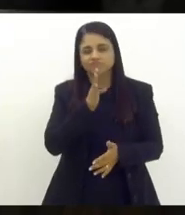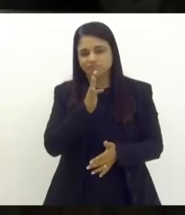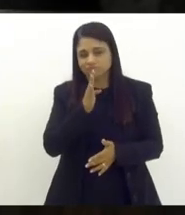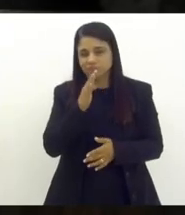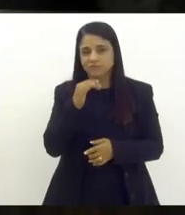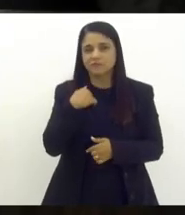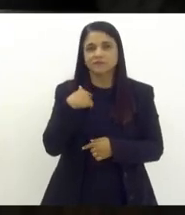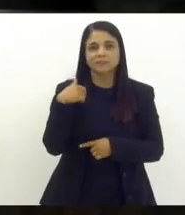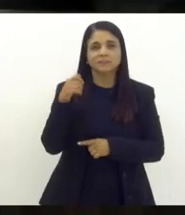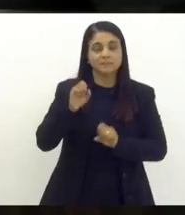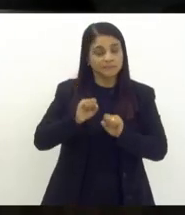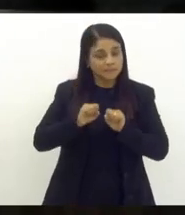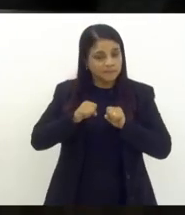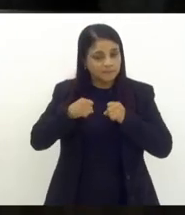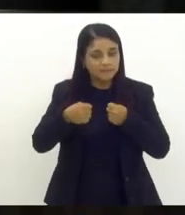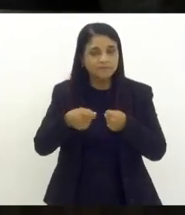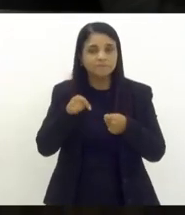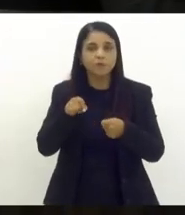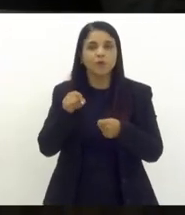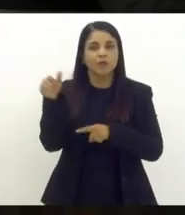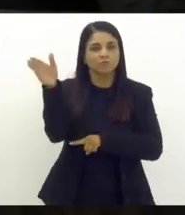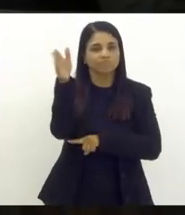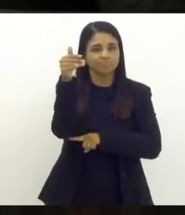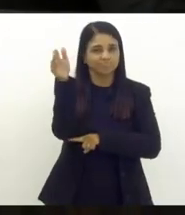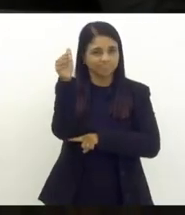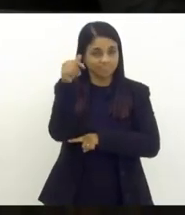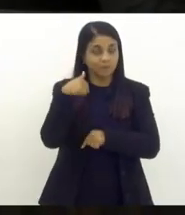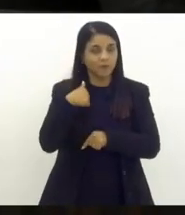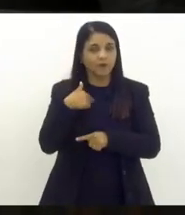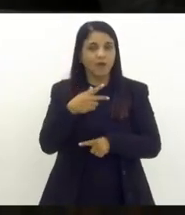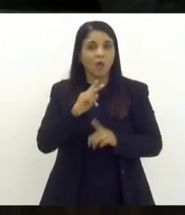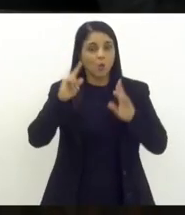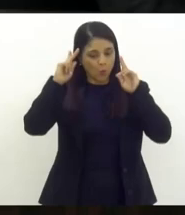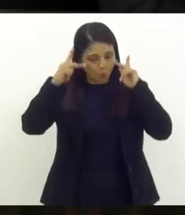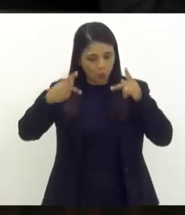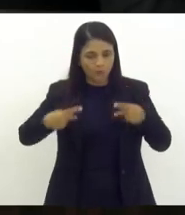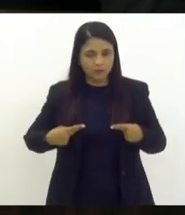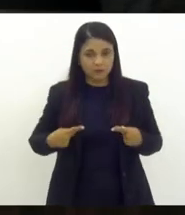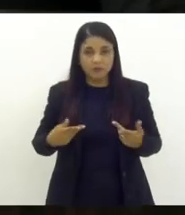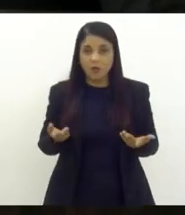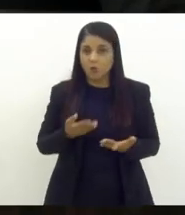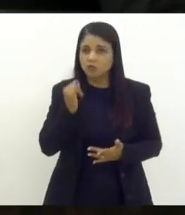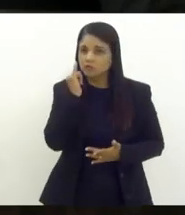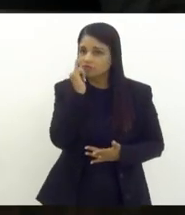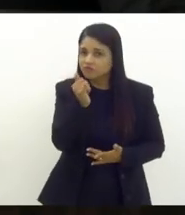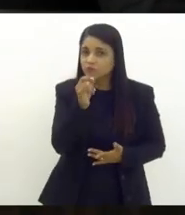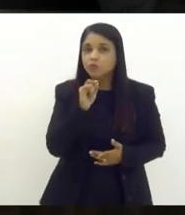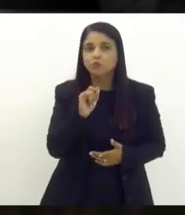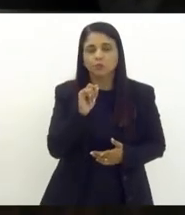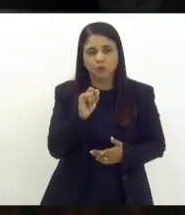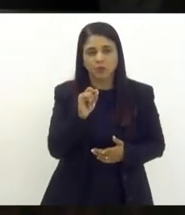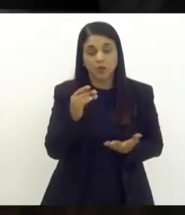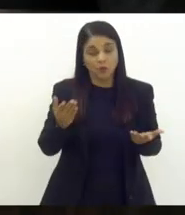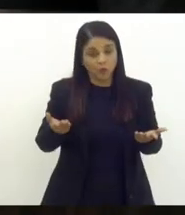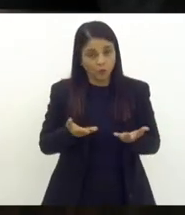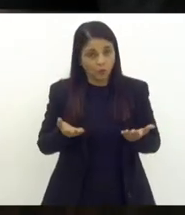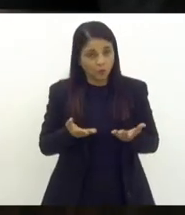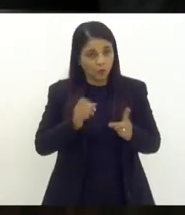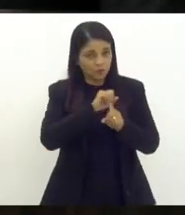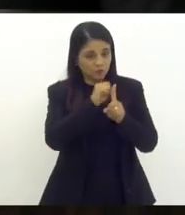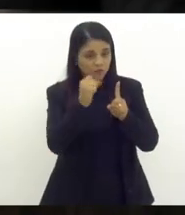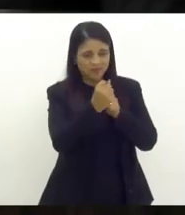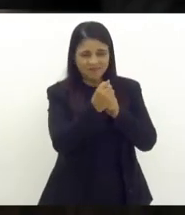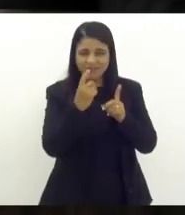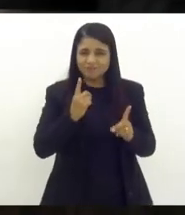voltar para a humanização E por que eu falo isso porque hoje nós encontramos uma sociedade